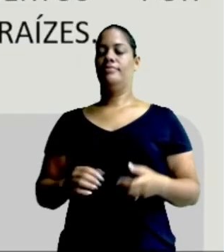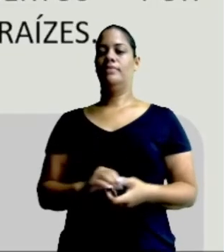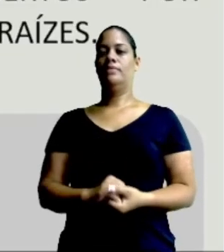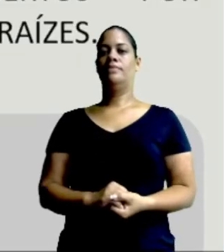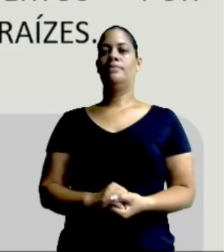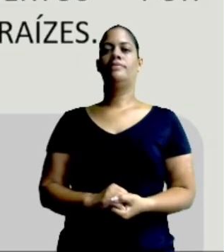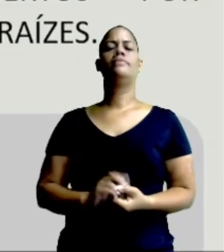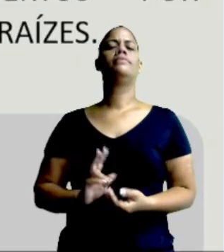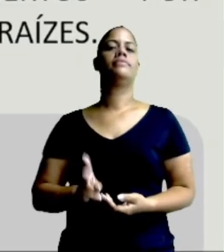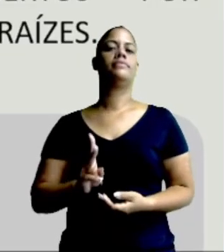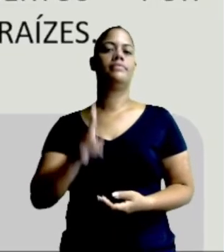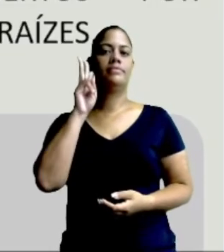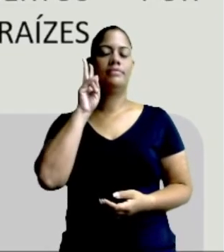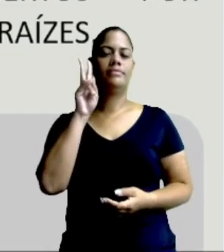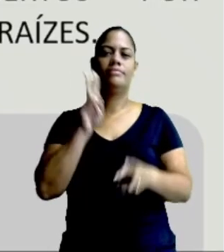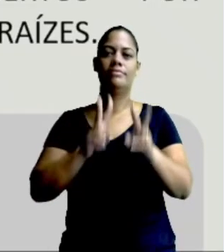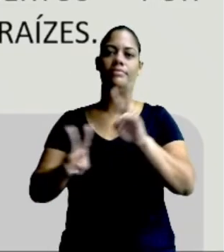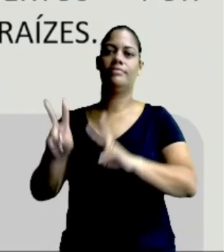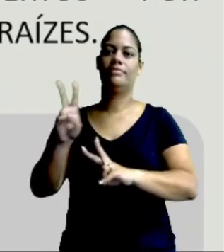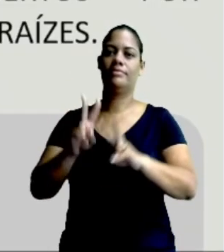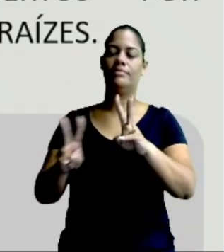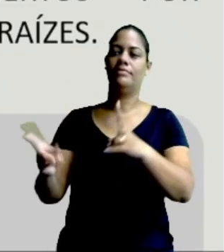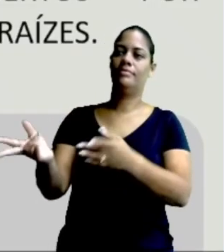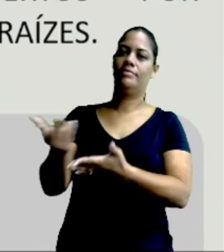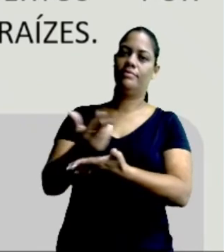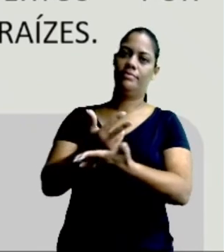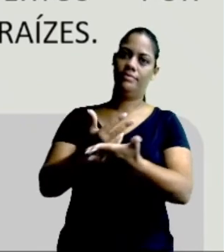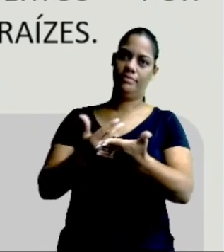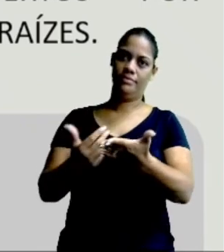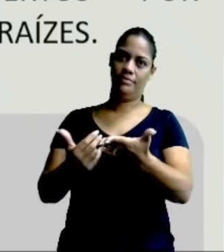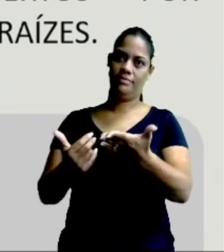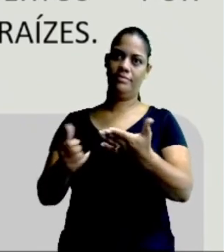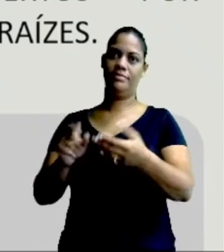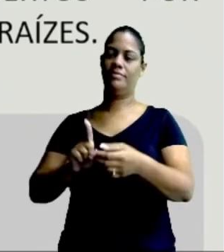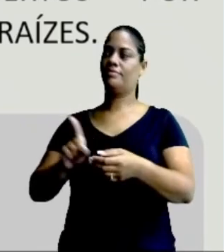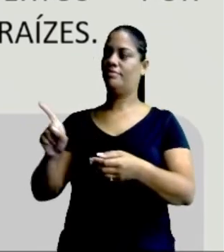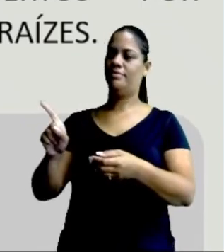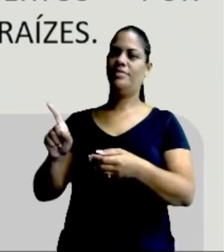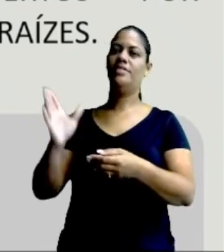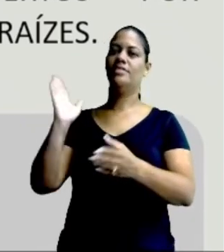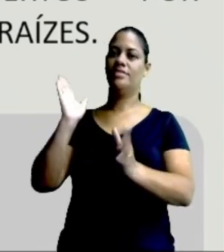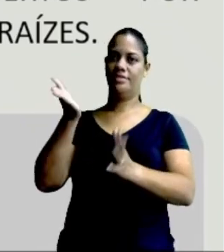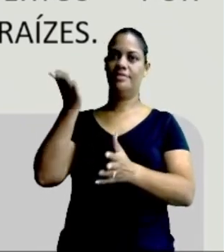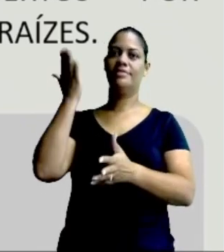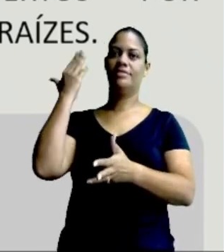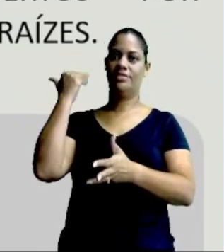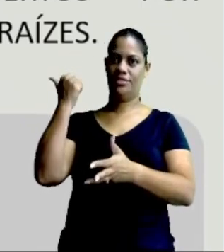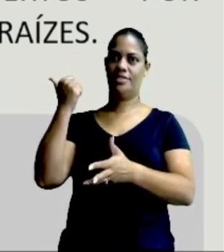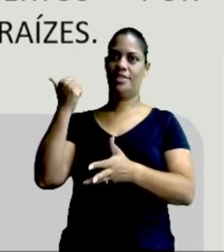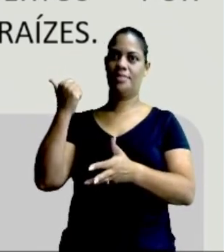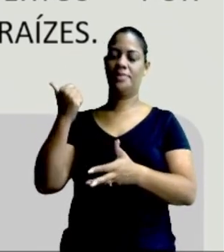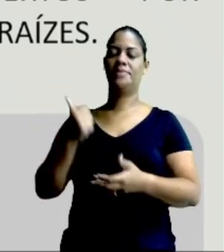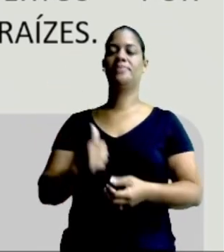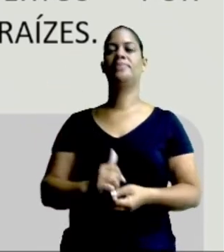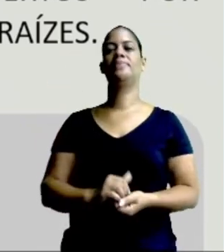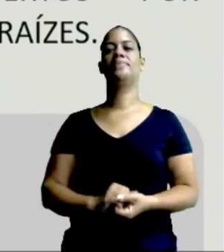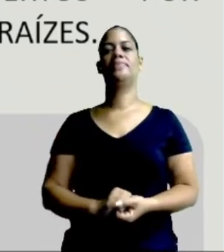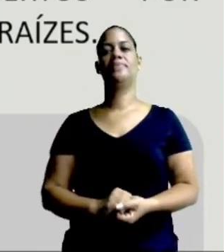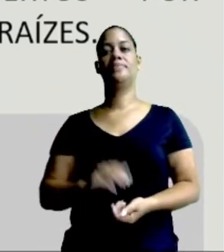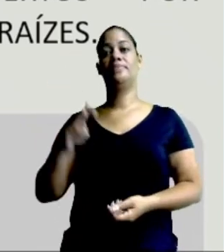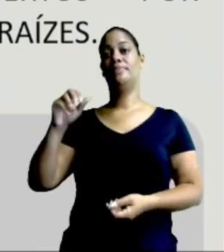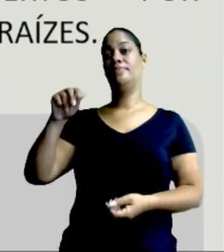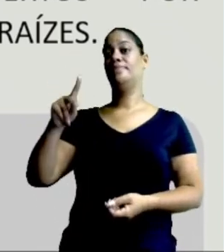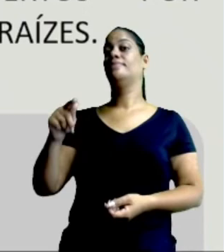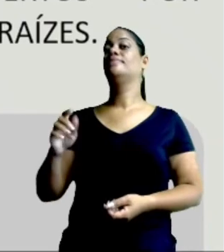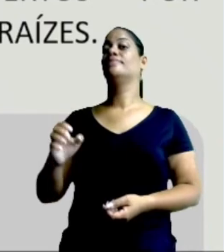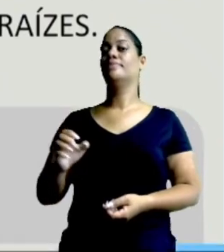manguezal, né? Então, toda vez que você for observar uma imagem que você vê esse tipo de vegetação com as raízes altas, você já